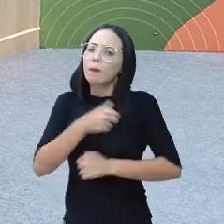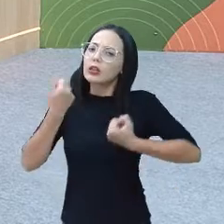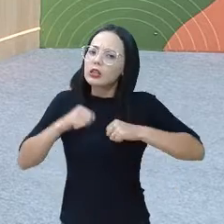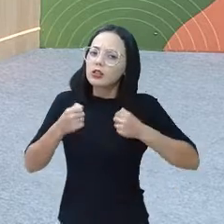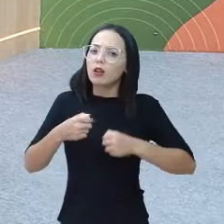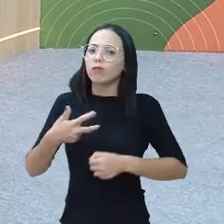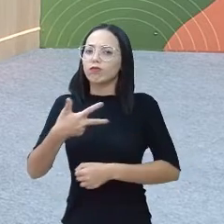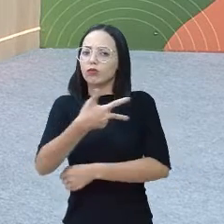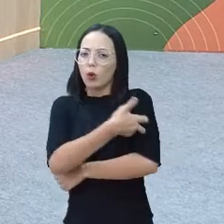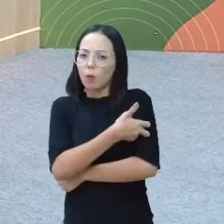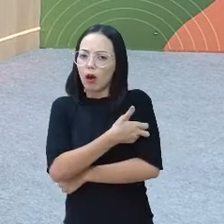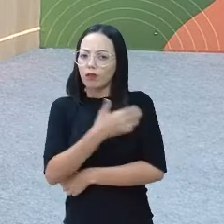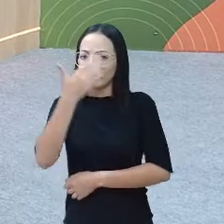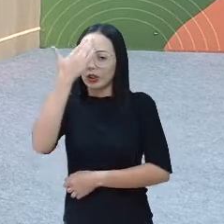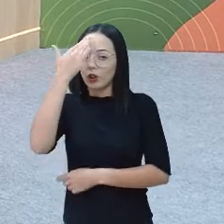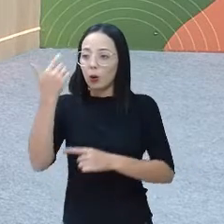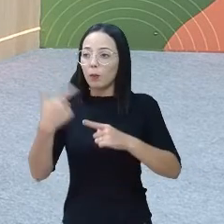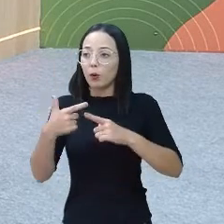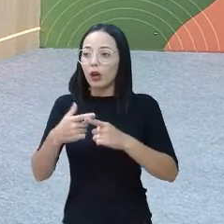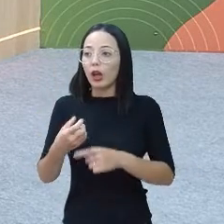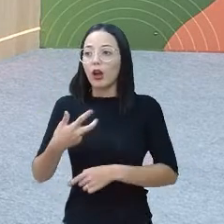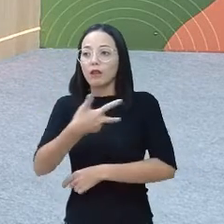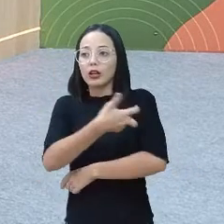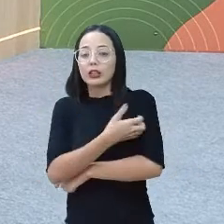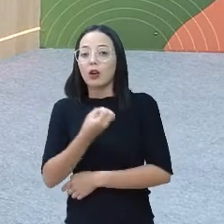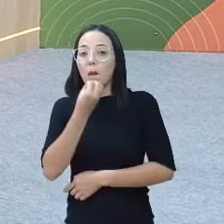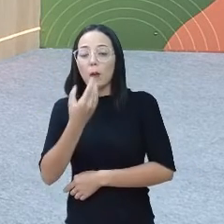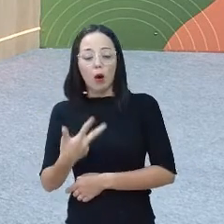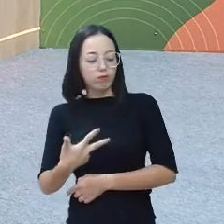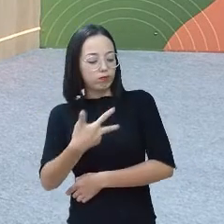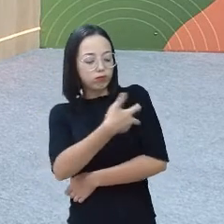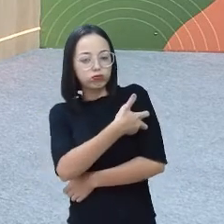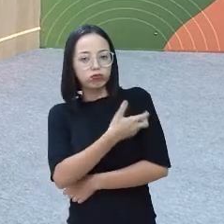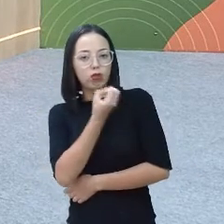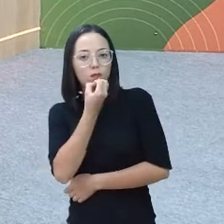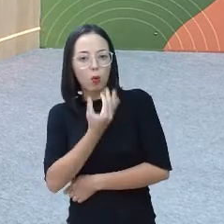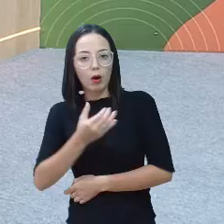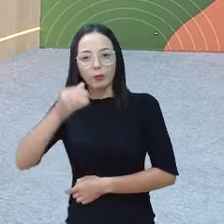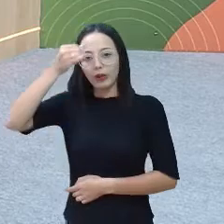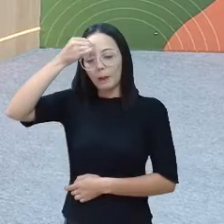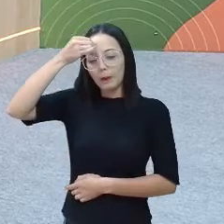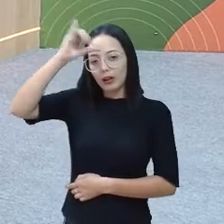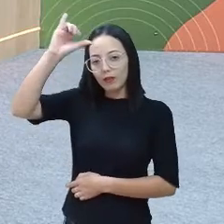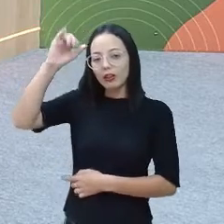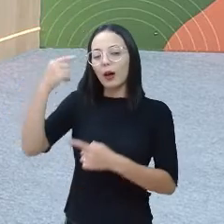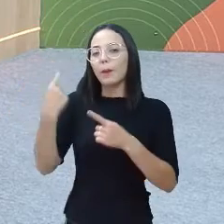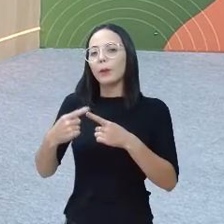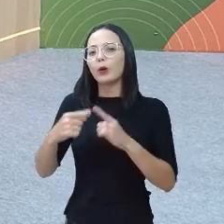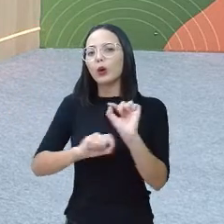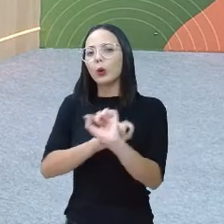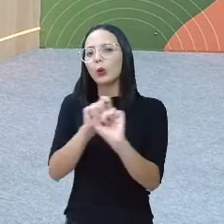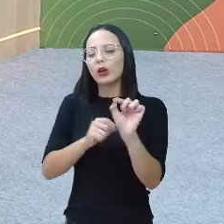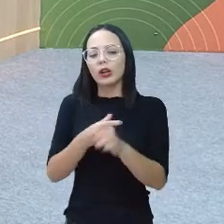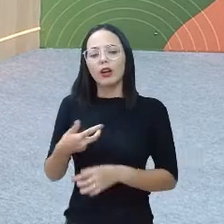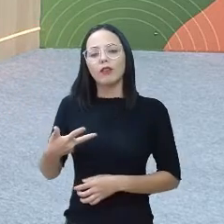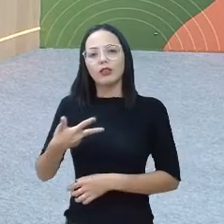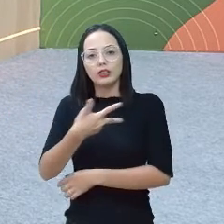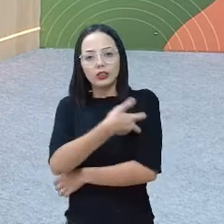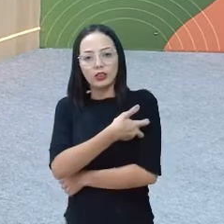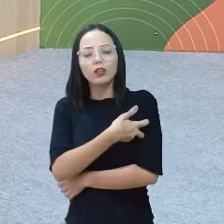vacina, porque vacina boa é vacina que está no seu braço, para evitar, porque a vacinação